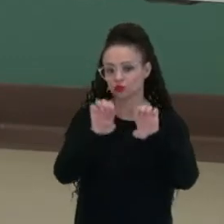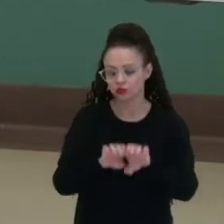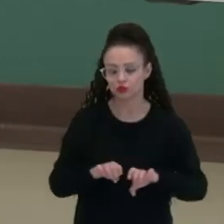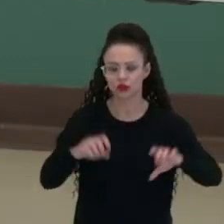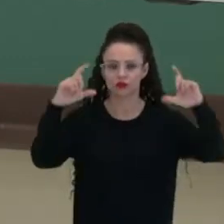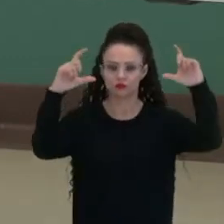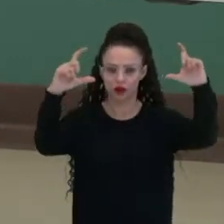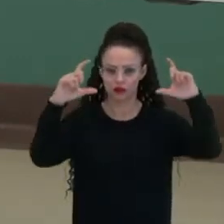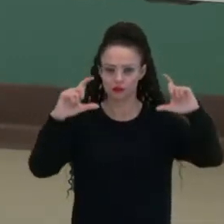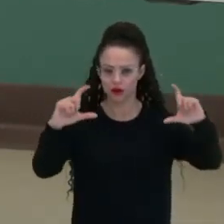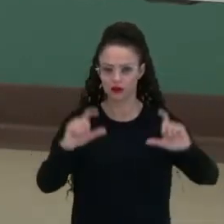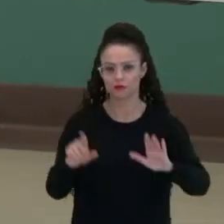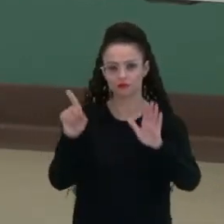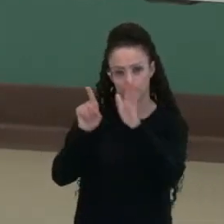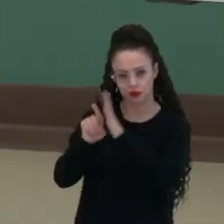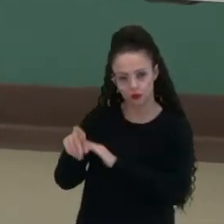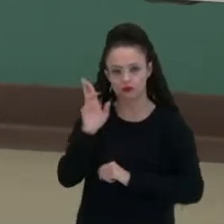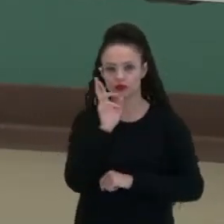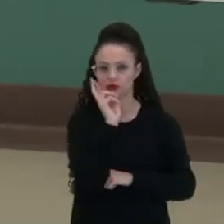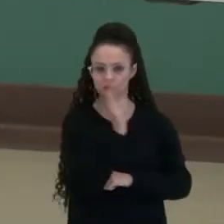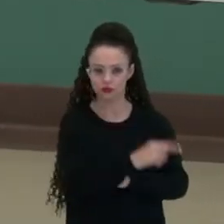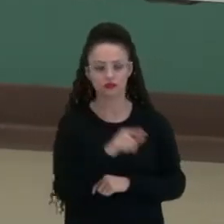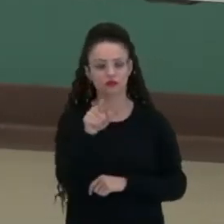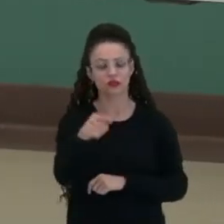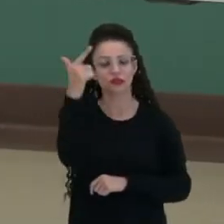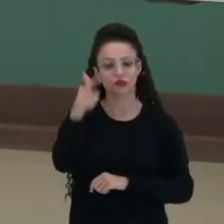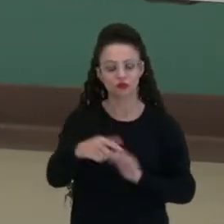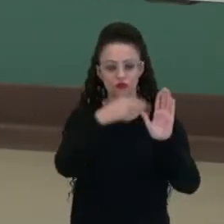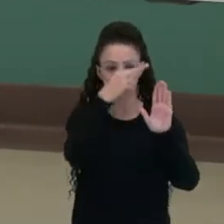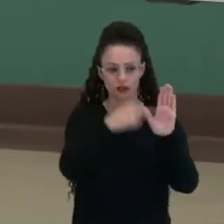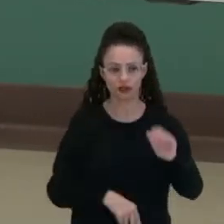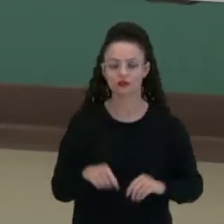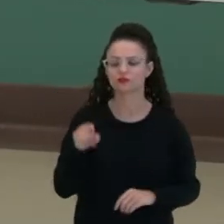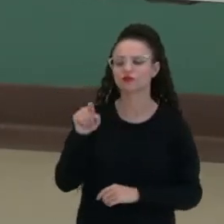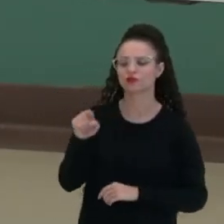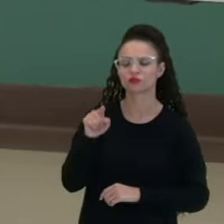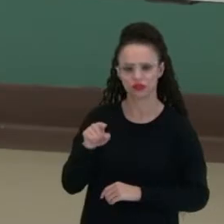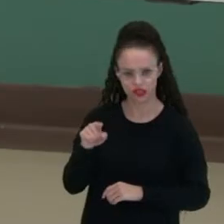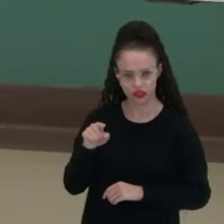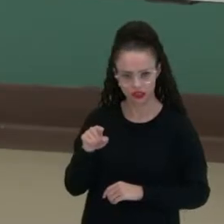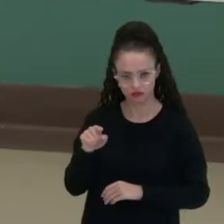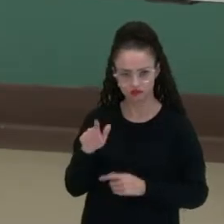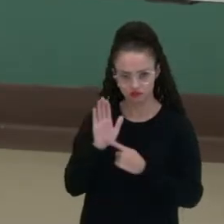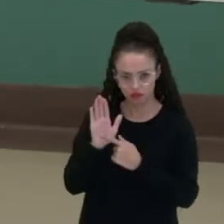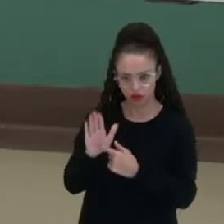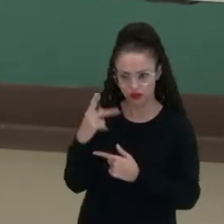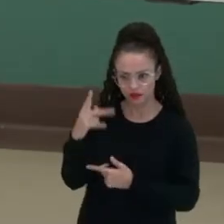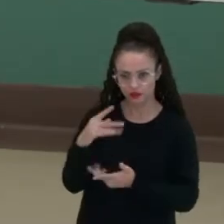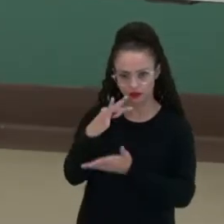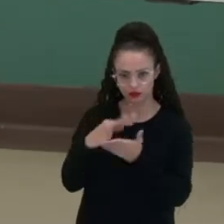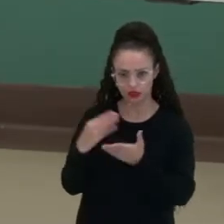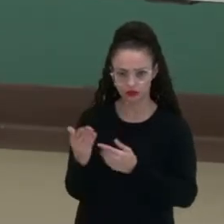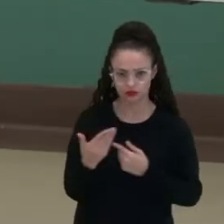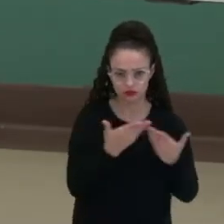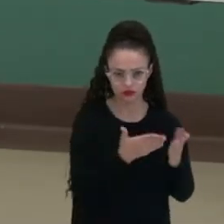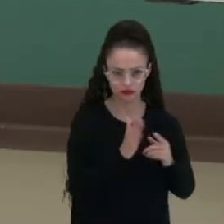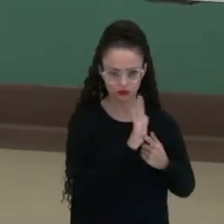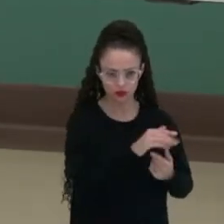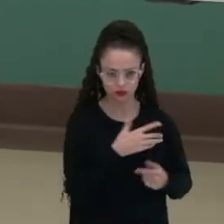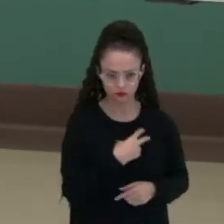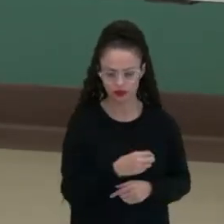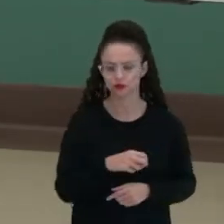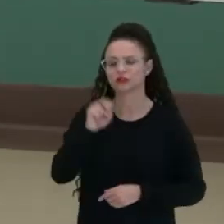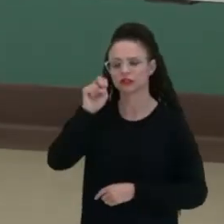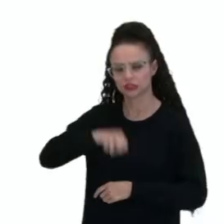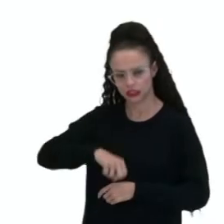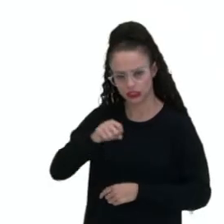Estruturadas em perguntas e respostas. Releia essa. A senhora costumava submeter seus escritos a seu filho? Sim,